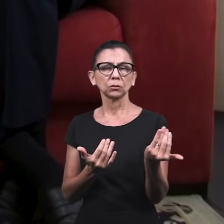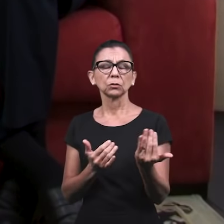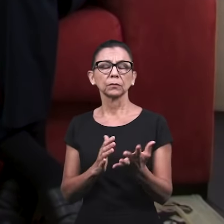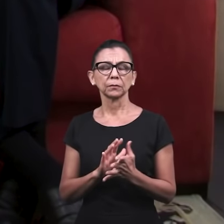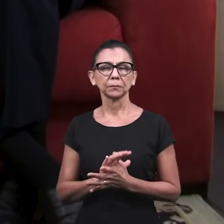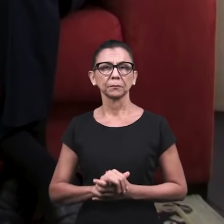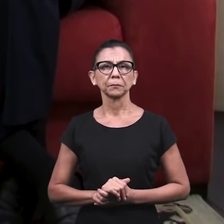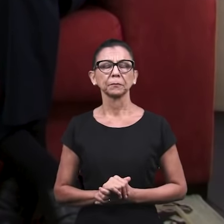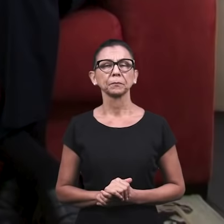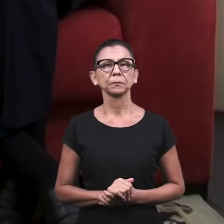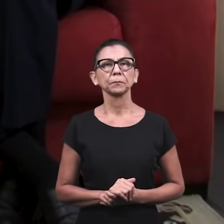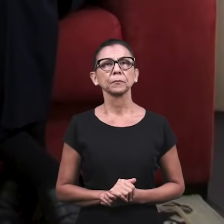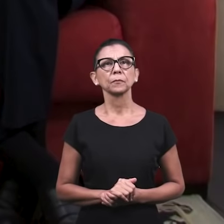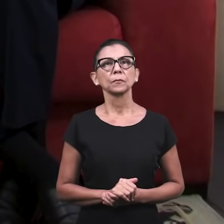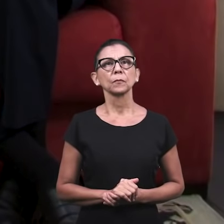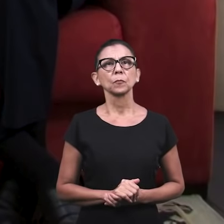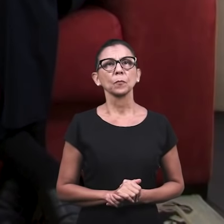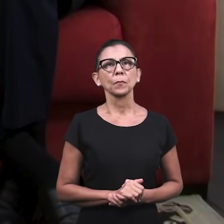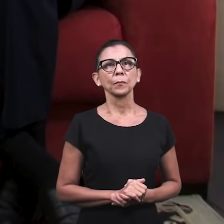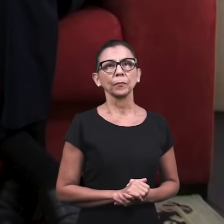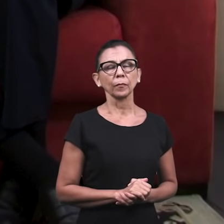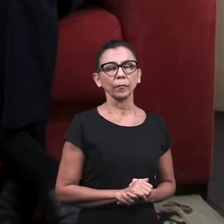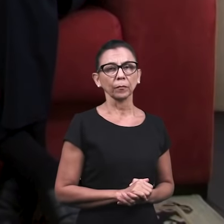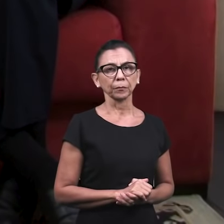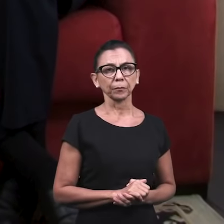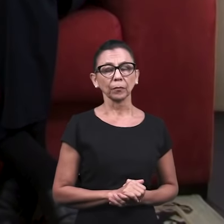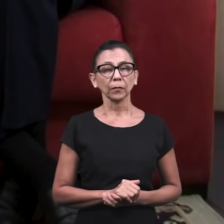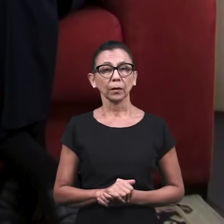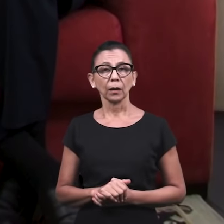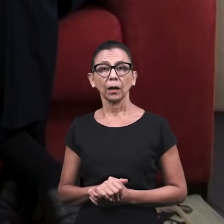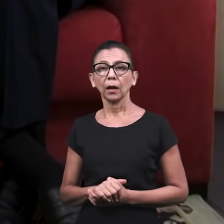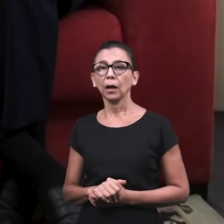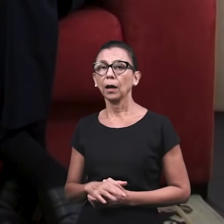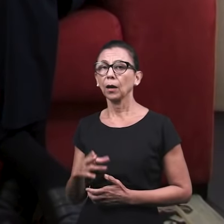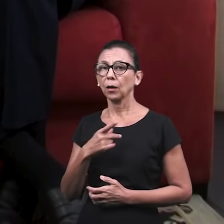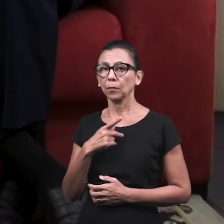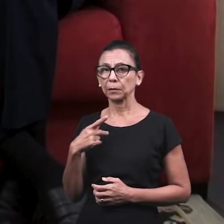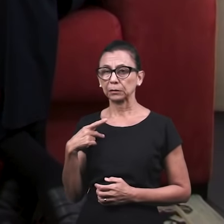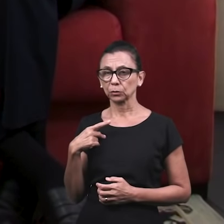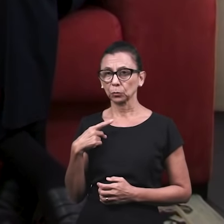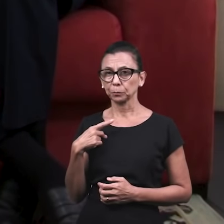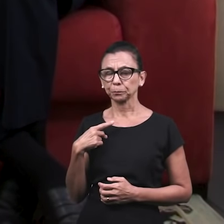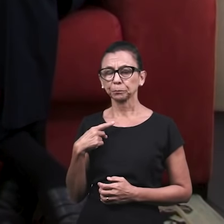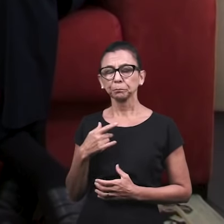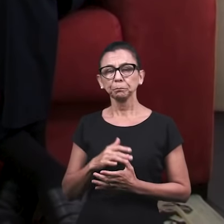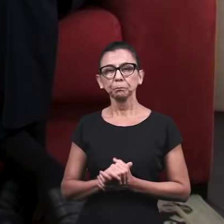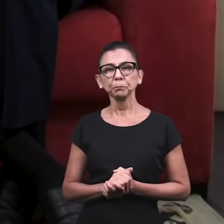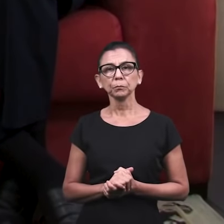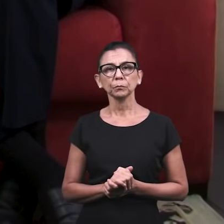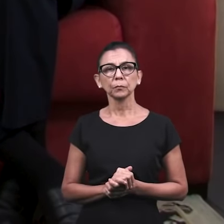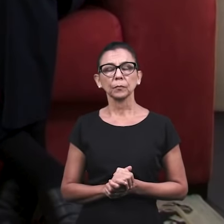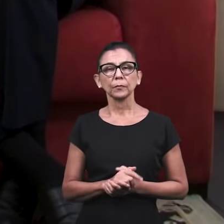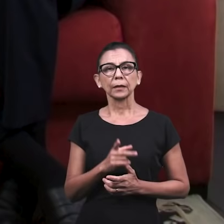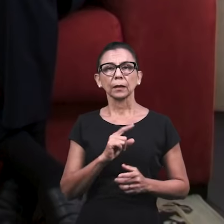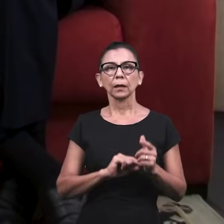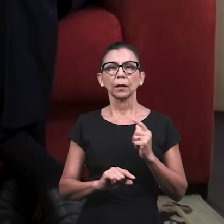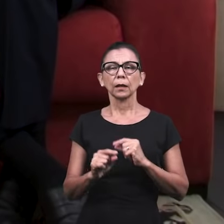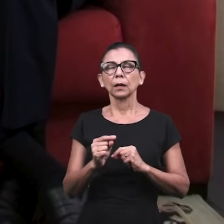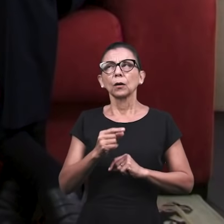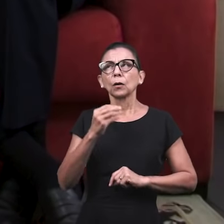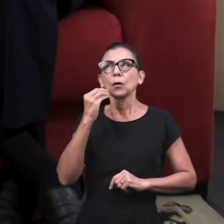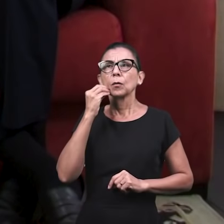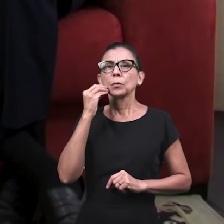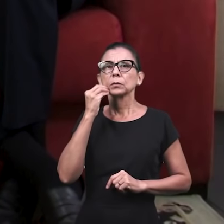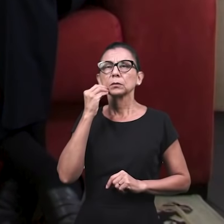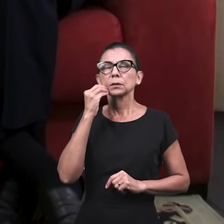acerca da resposta dela? Olha, pastor, até pegando um gancho do último comentário que eu fiz, observe, dar oportunidade